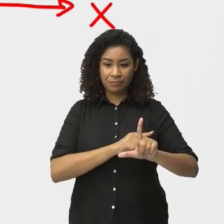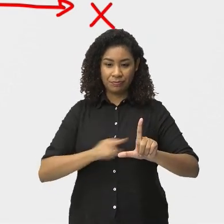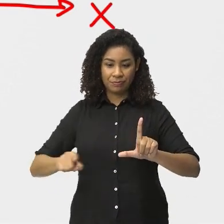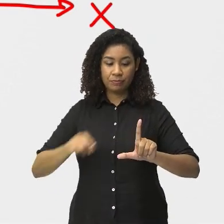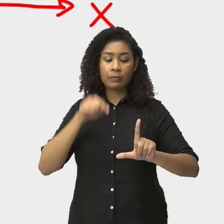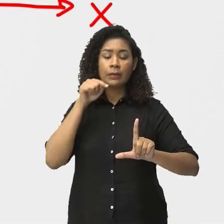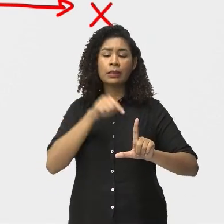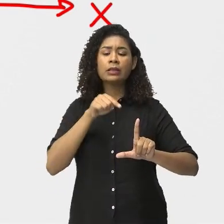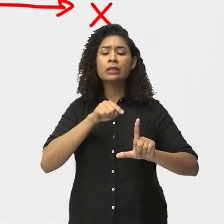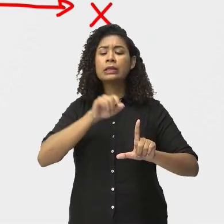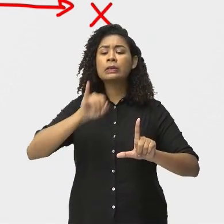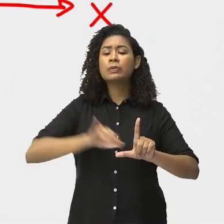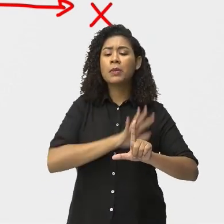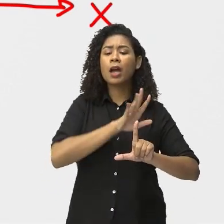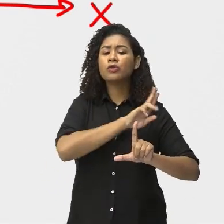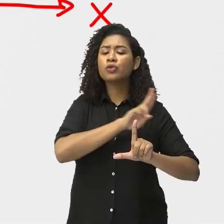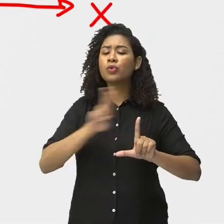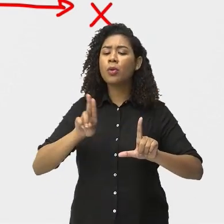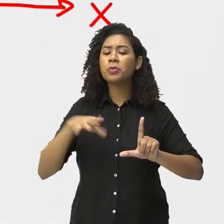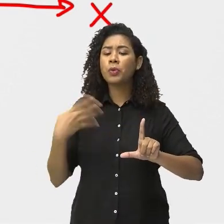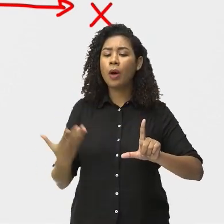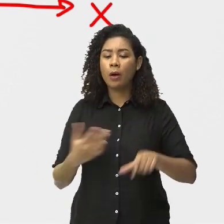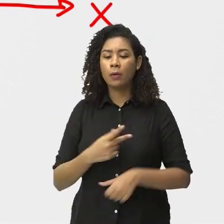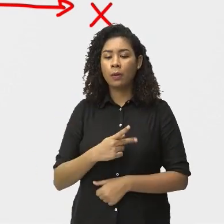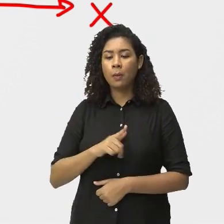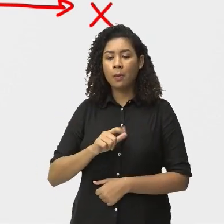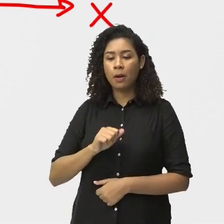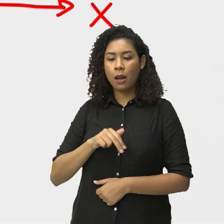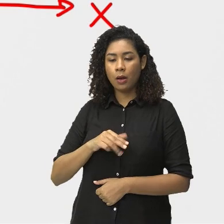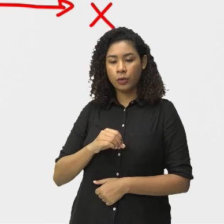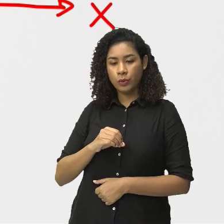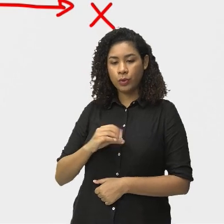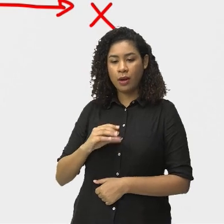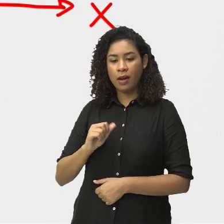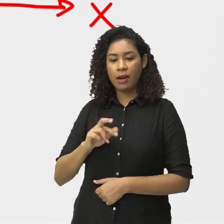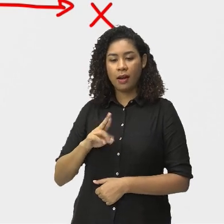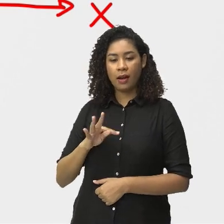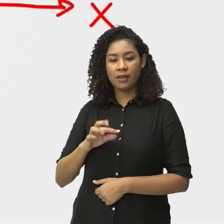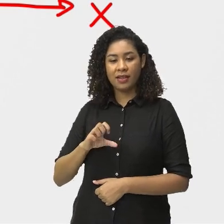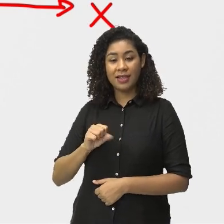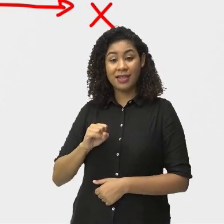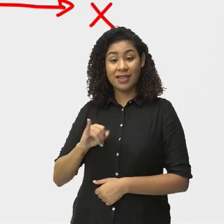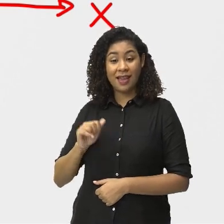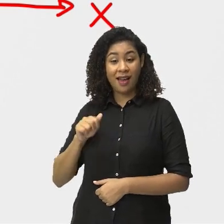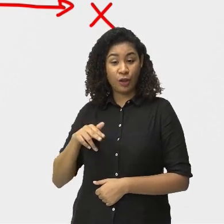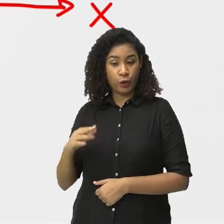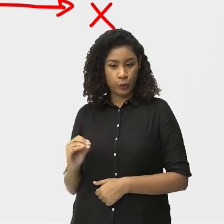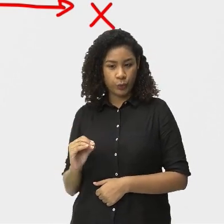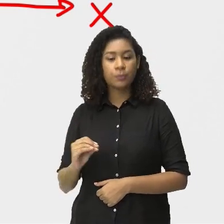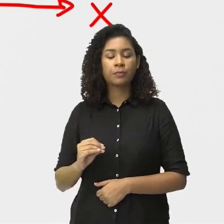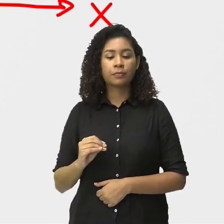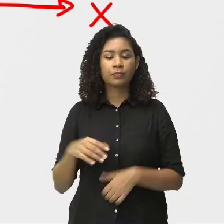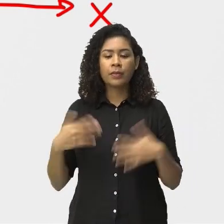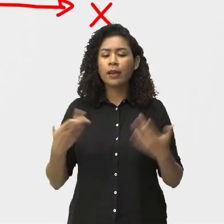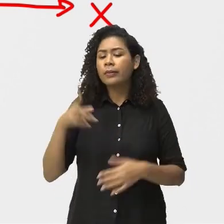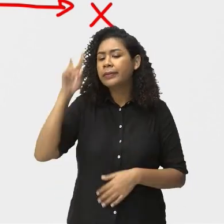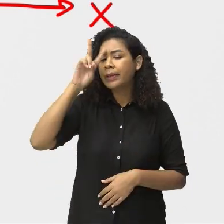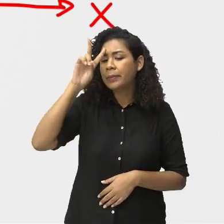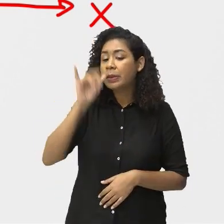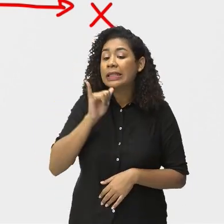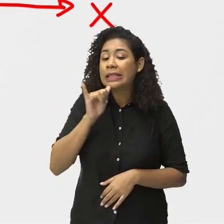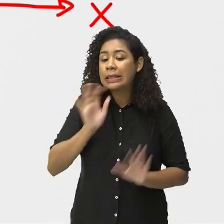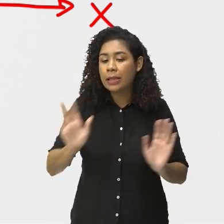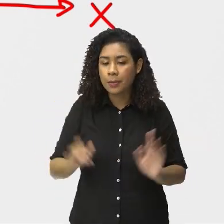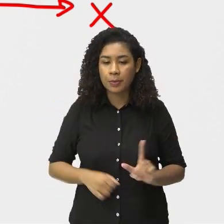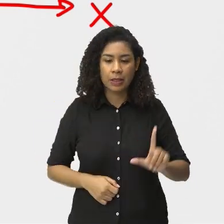ano, vamos só relembrar. Eu tenho aqui um valor para x, por exemplo, vamos supor que esse valor seja aqui, sei lá, 3. E